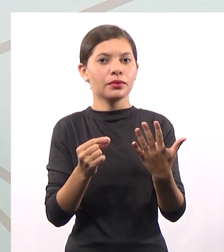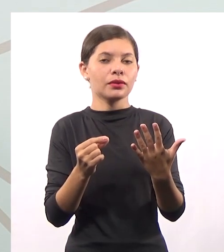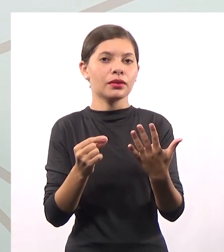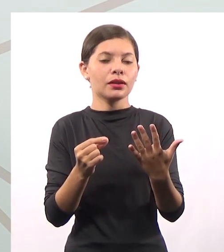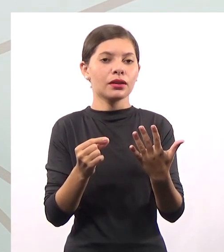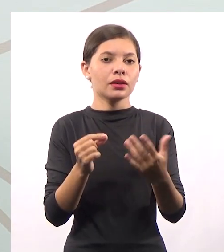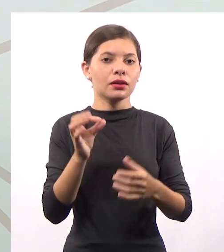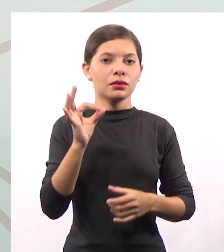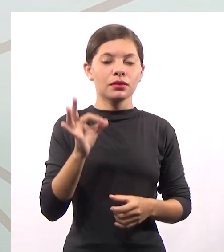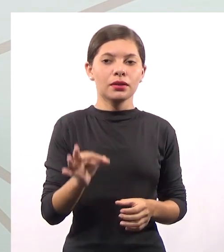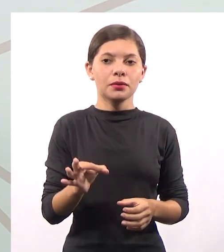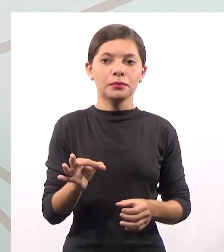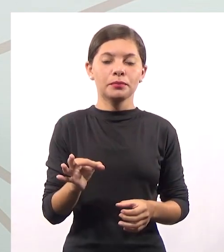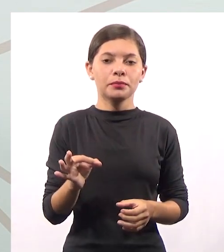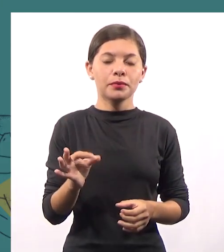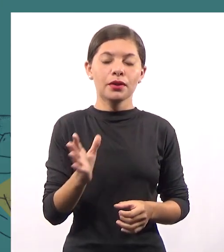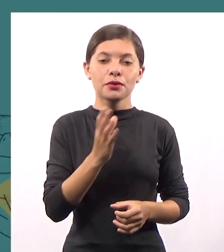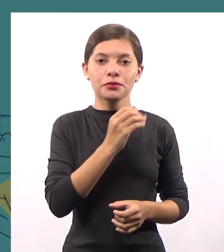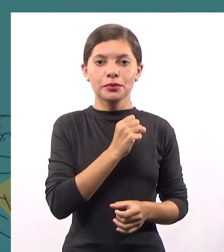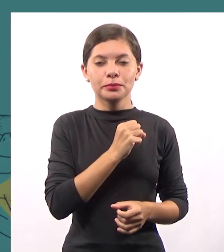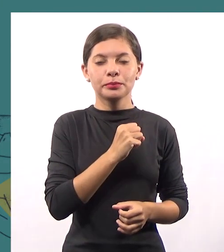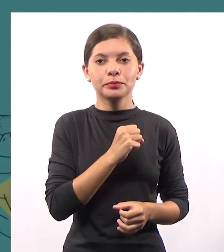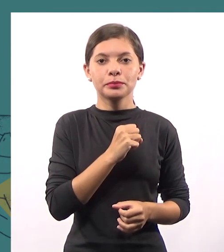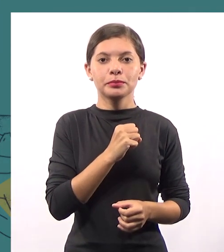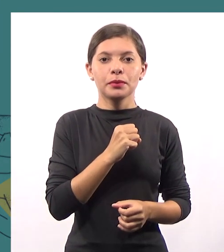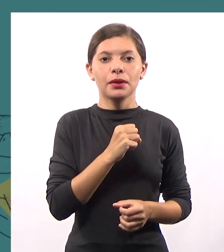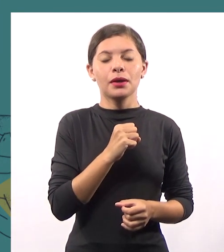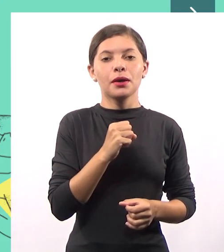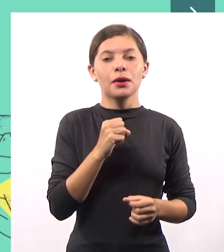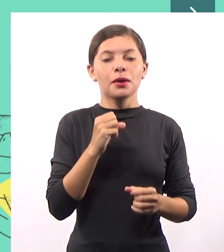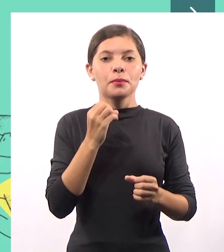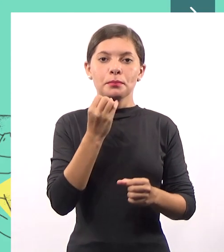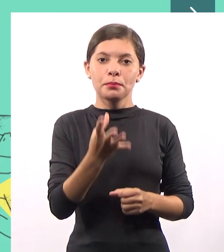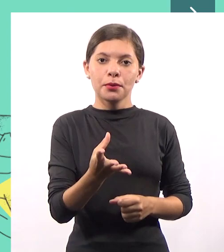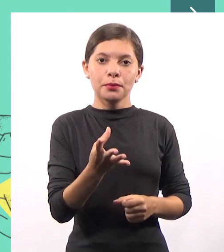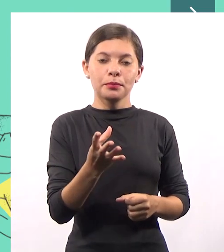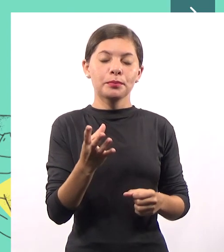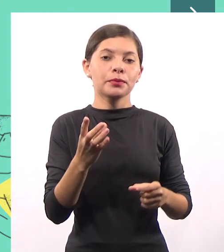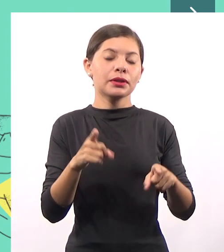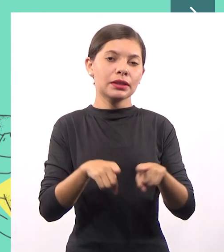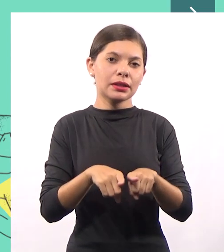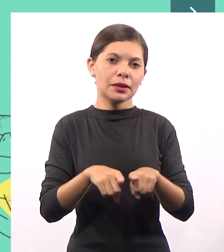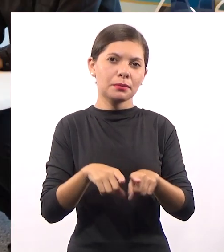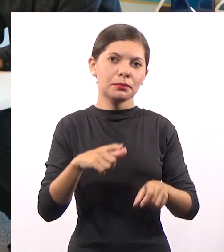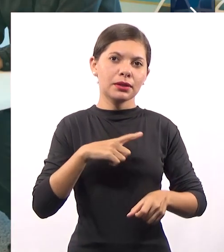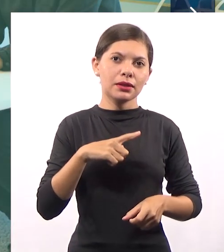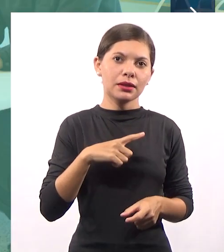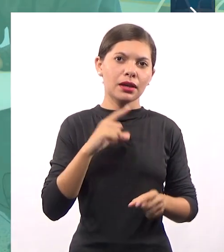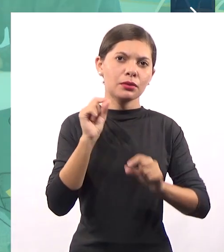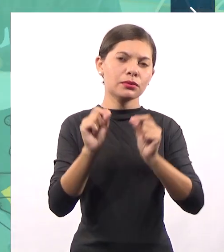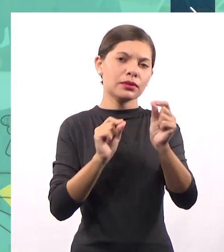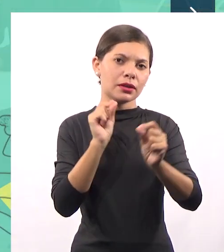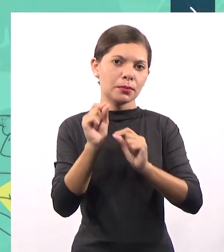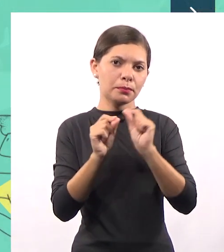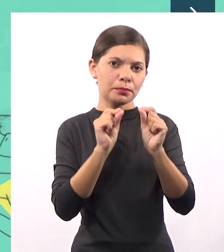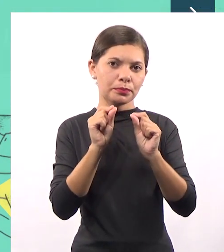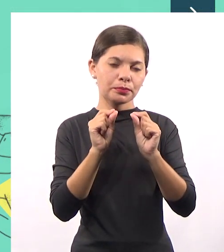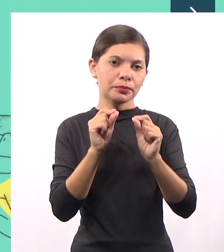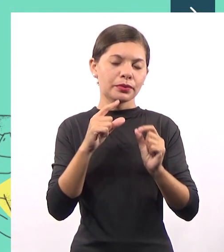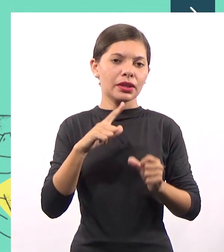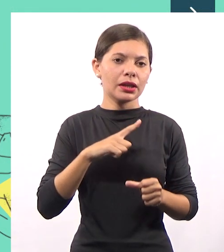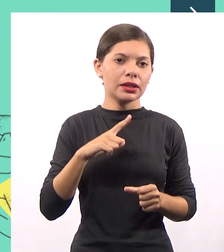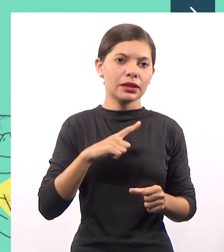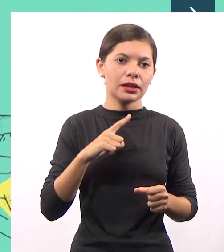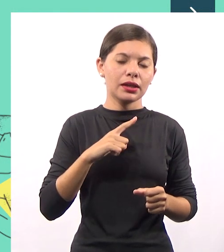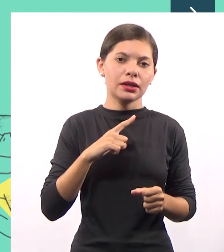elementos de despesa, ok? Vamos que tem mais. Bom, além disso, o que nós temos aqui? Nós